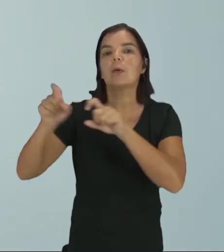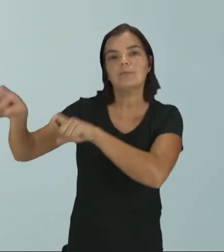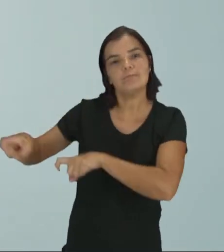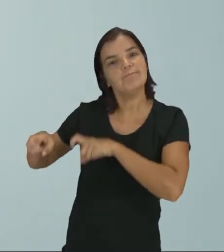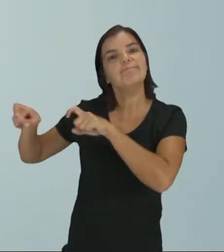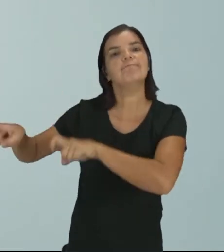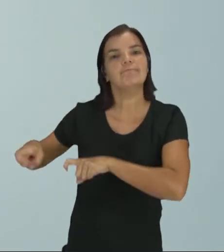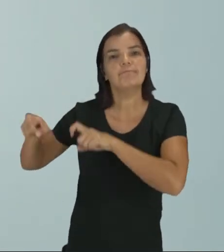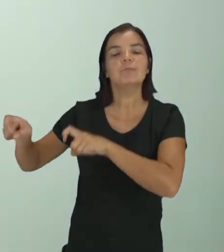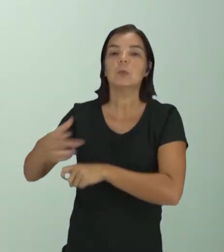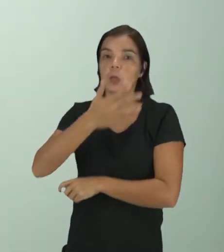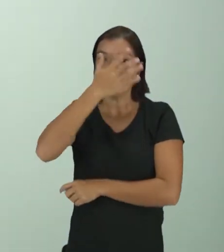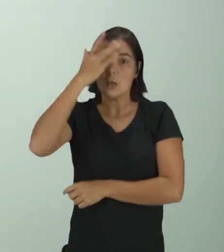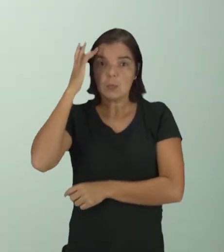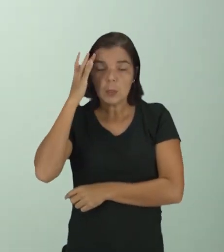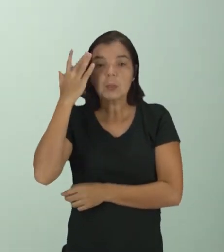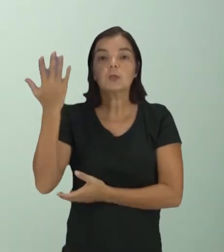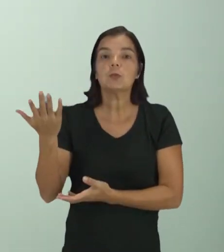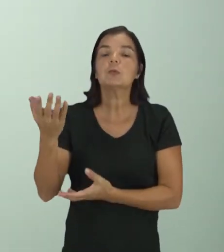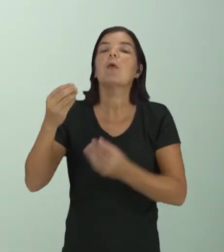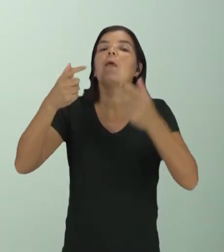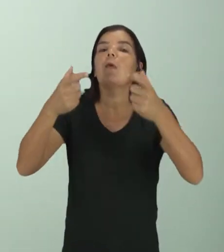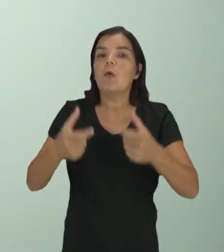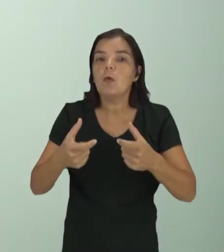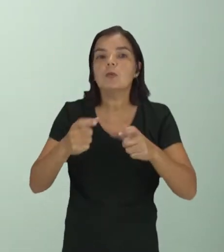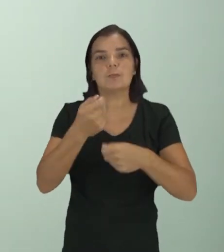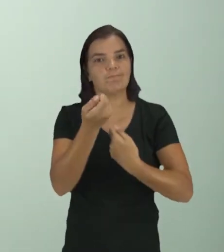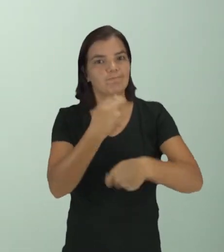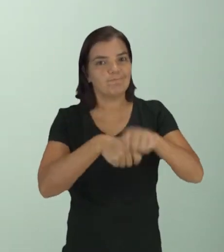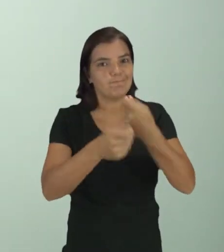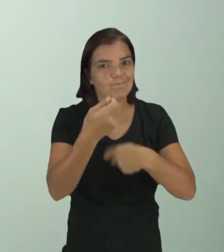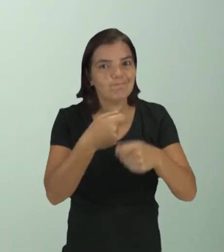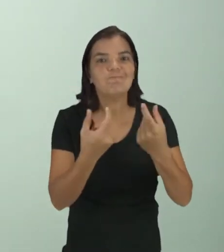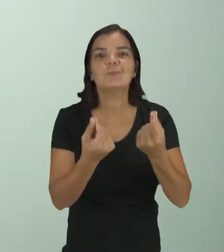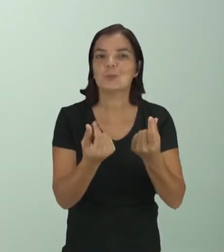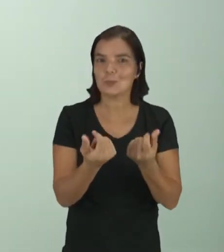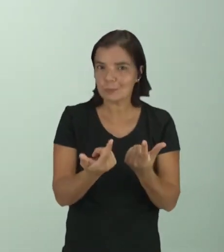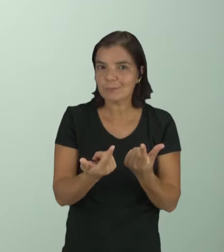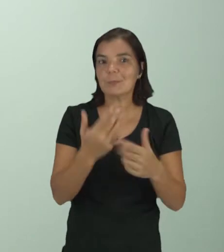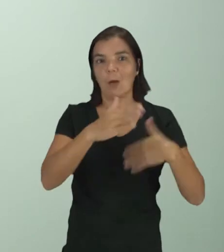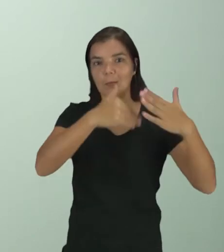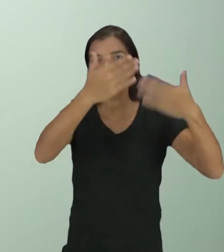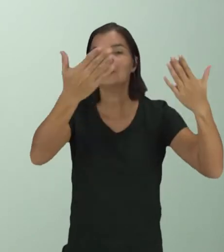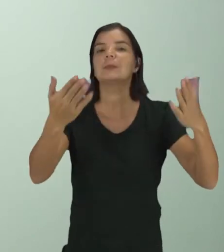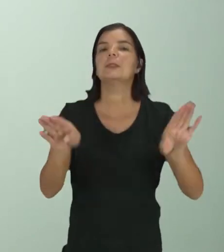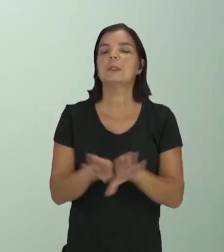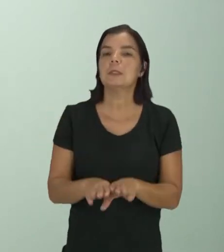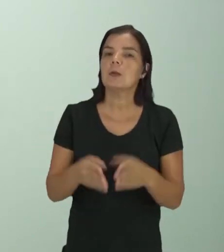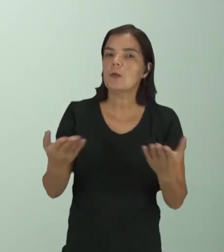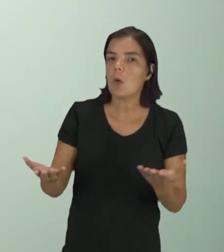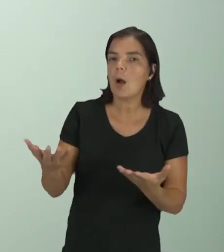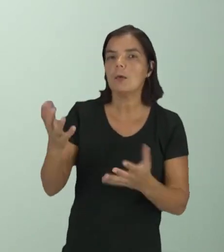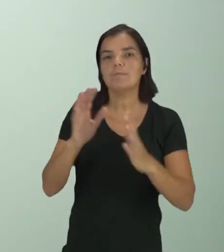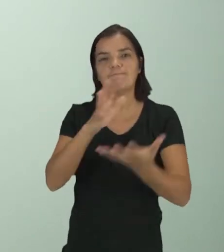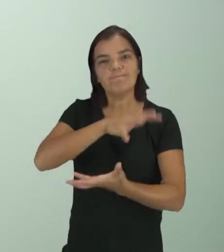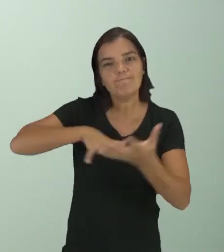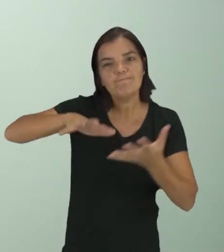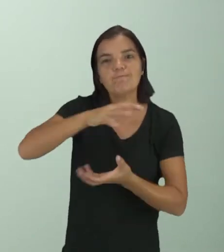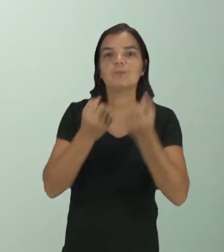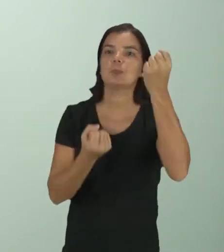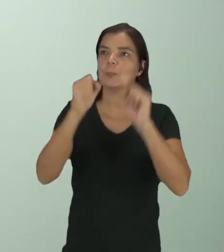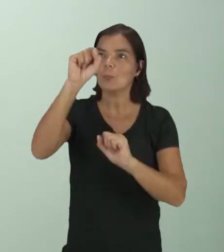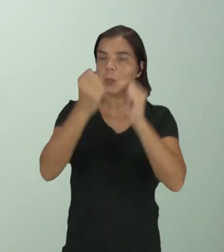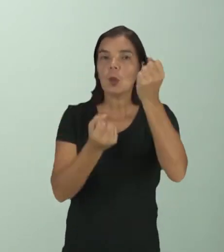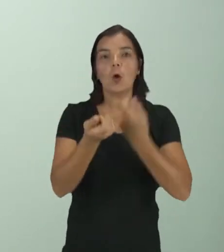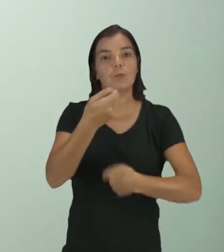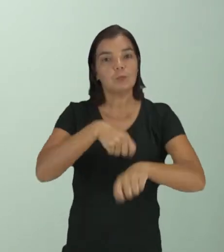setor rural. E as pessoas elas caminham para onde a economia está, para onde o dinheiro está. A um certo ponto, com as revoluções industriais, a